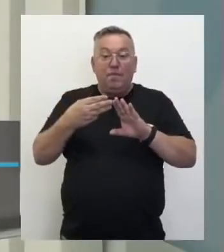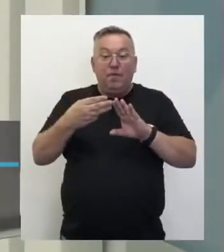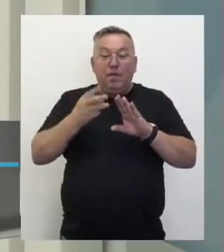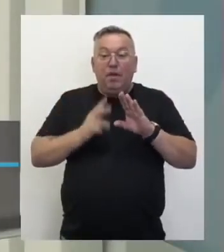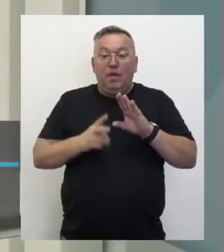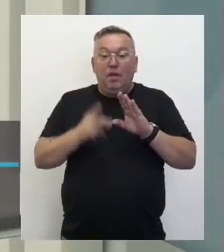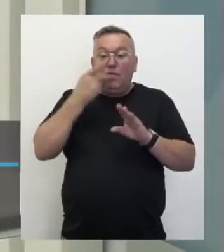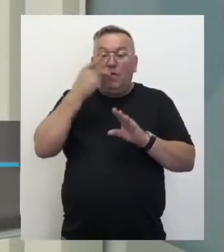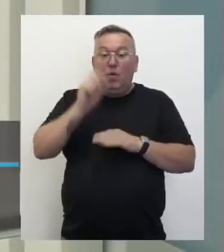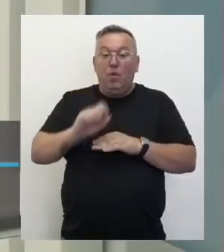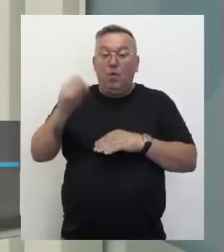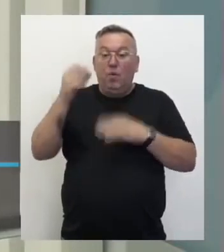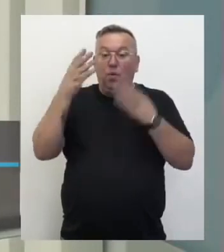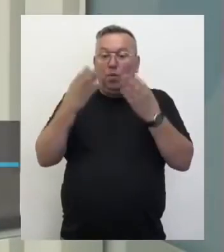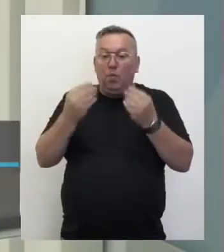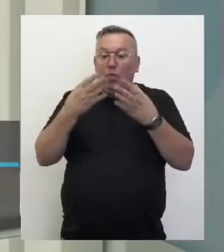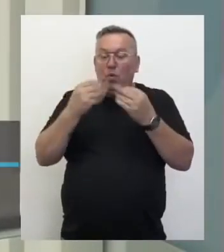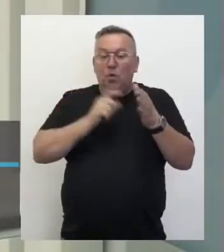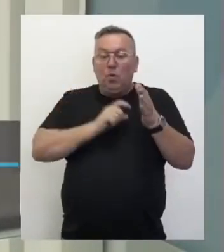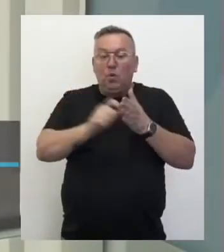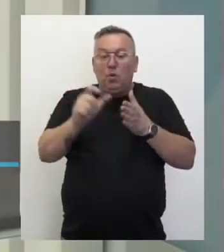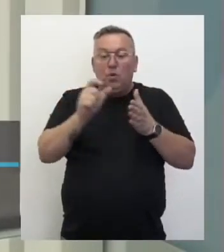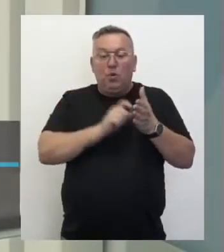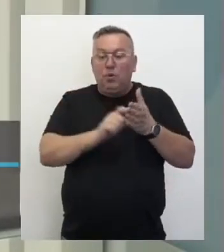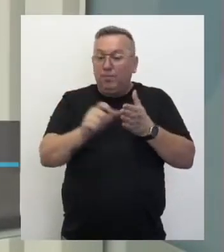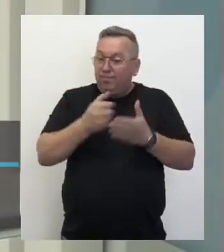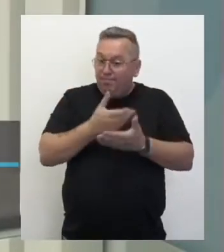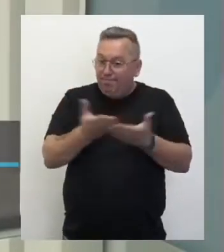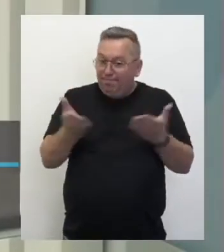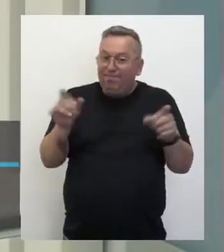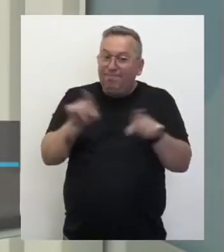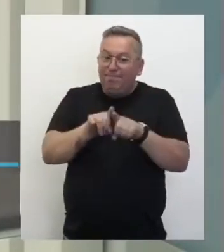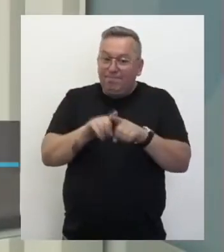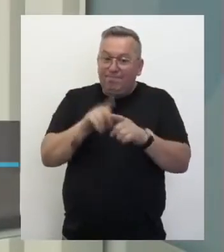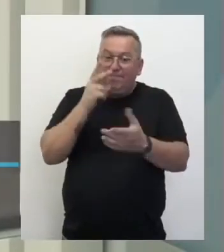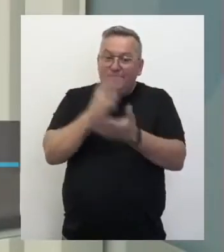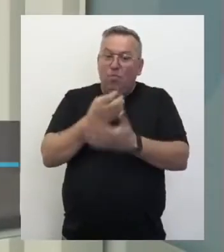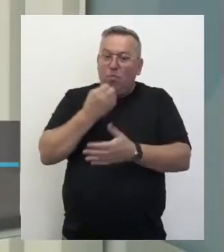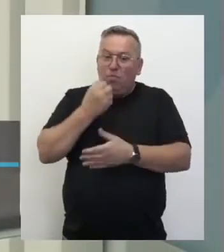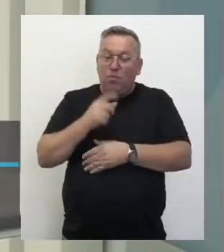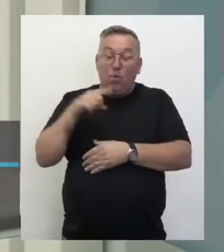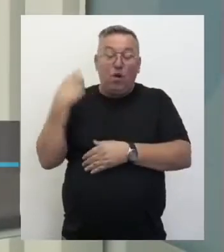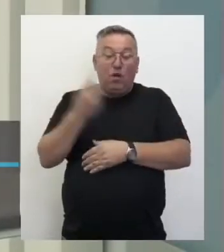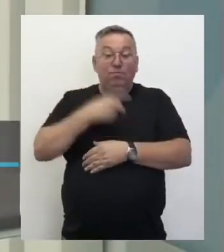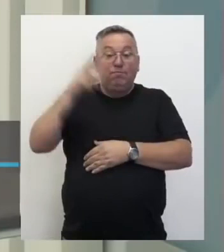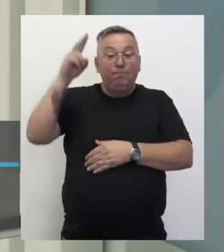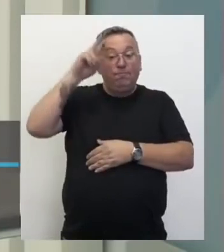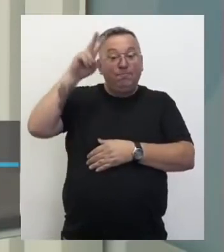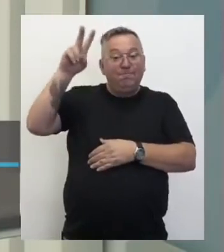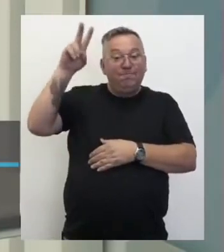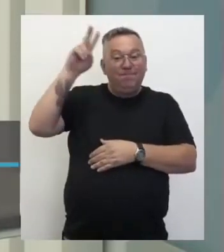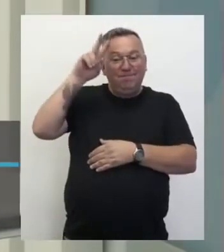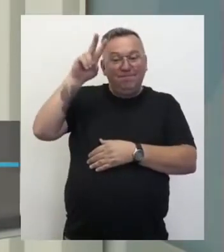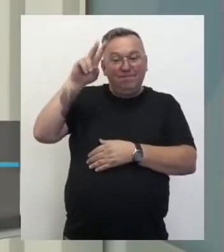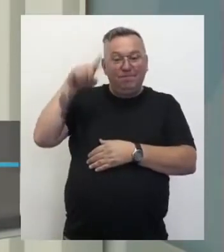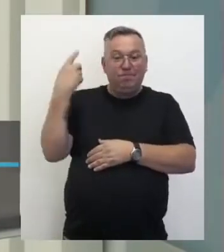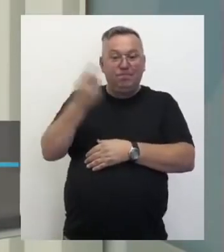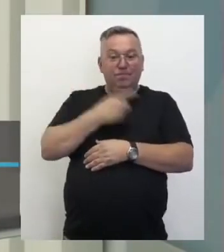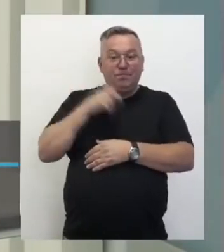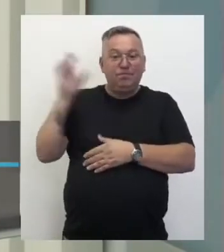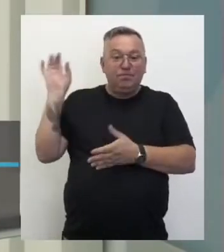sempre aqui falando de muitos conceitos com vocês e é sempre bom a gente relembrar, né, para que a